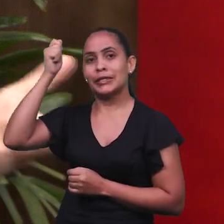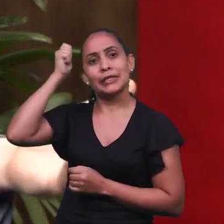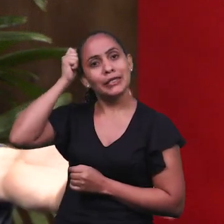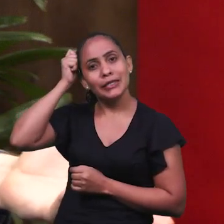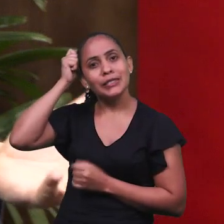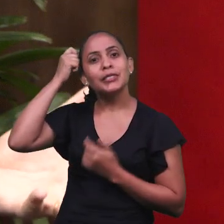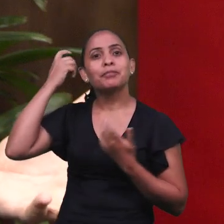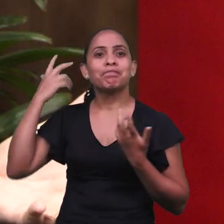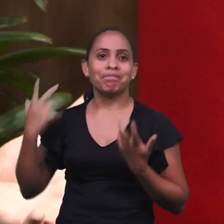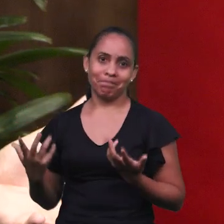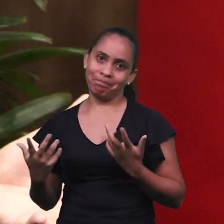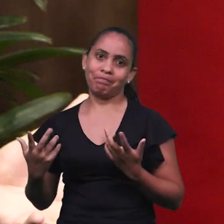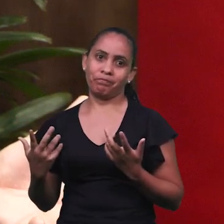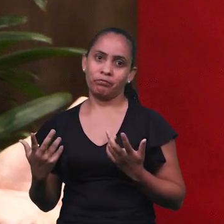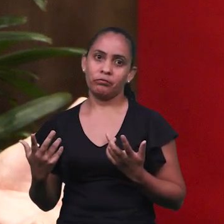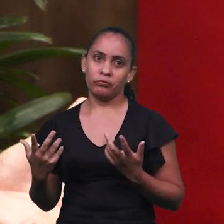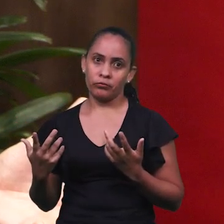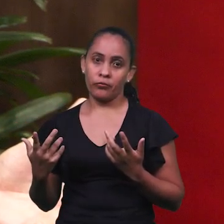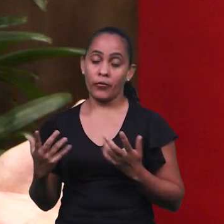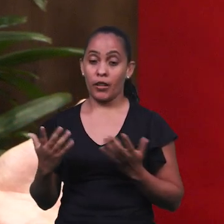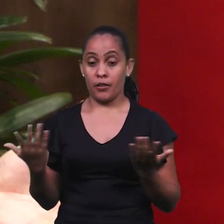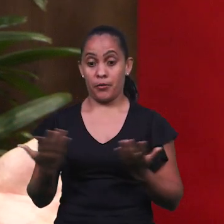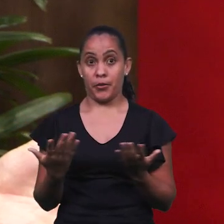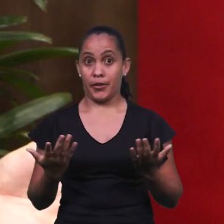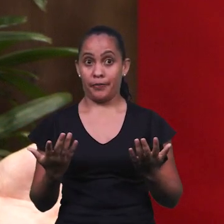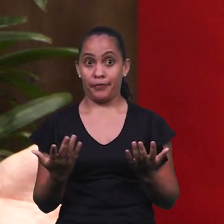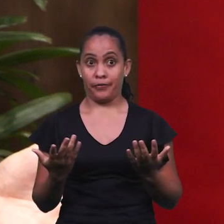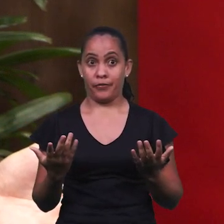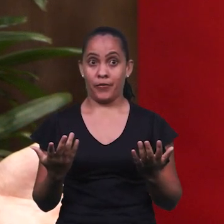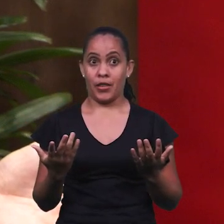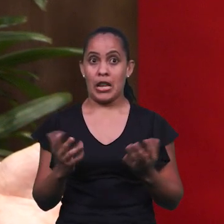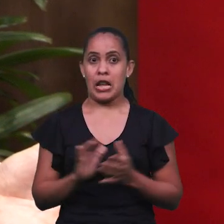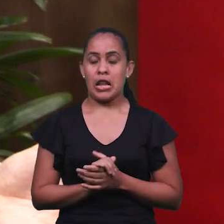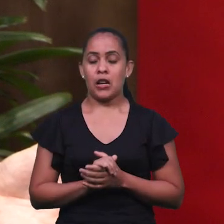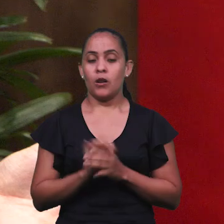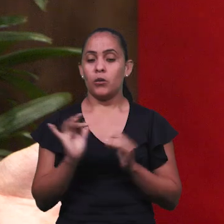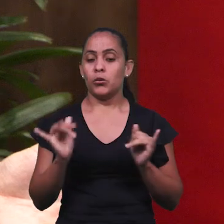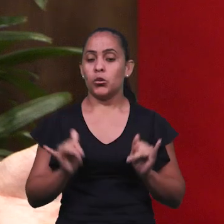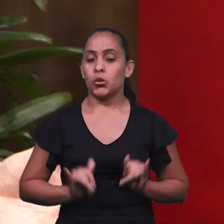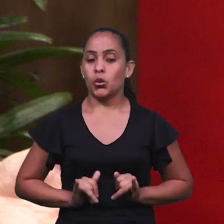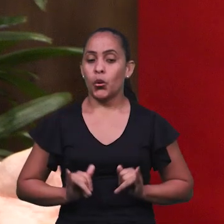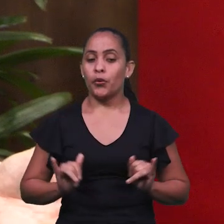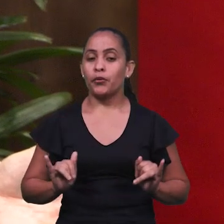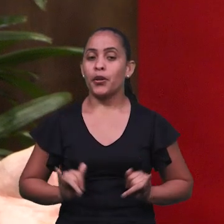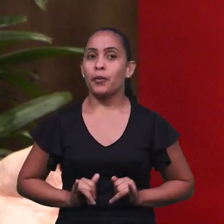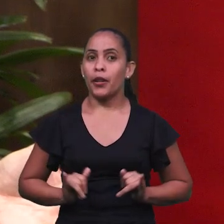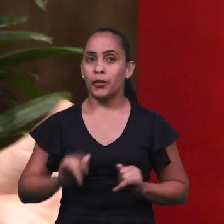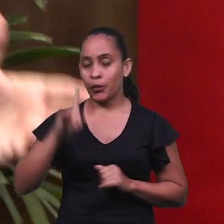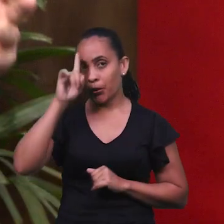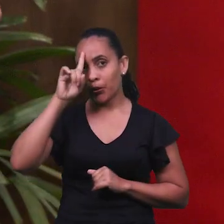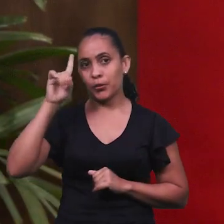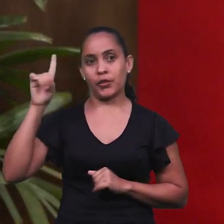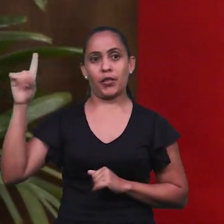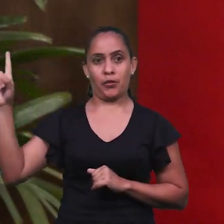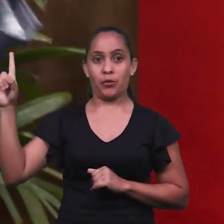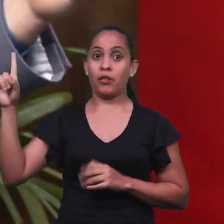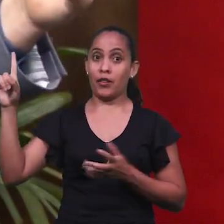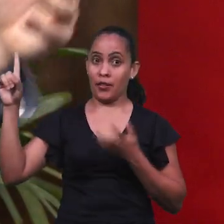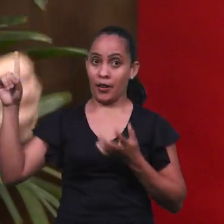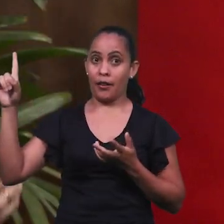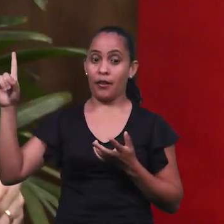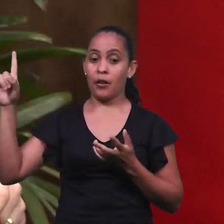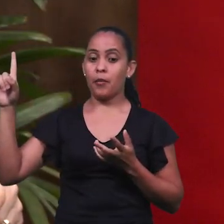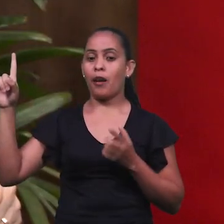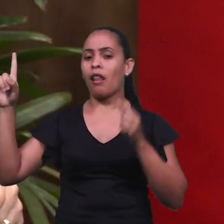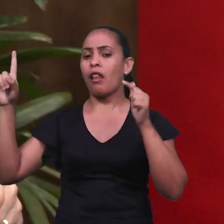arrepende. É um caminho. Agora, o que fazer quando o sofrimento é permissão do Senhor para um fim